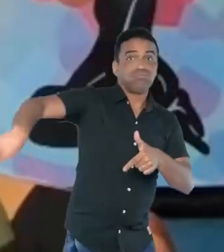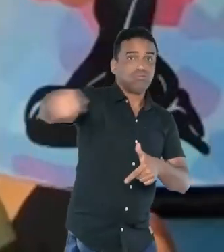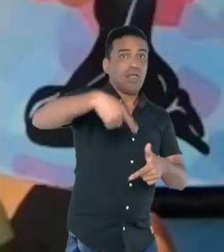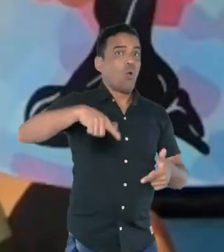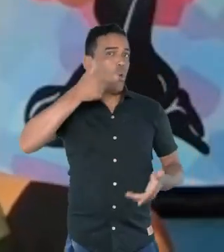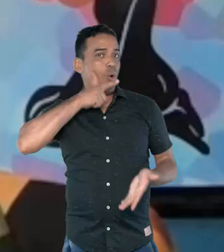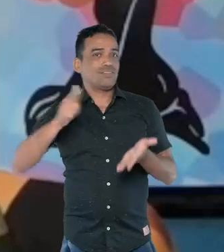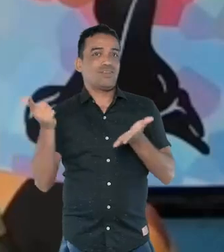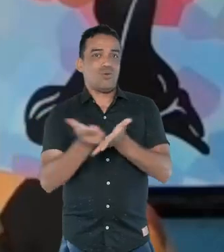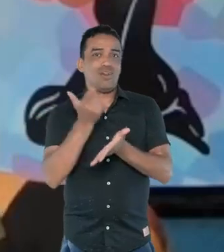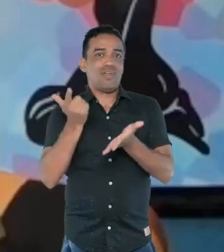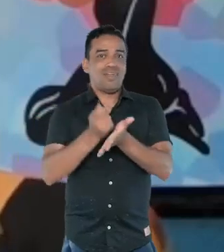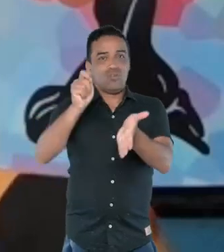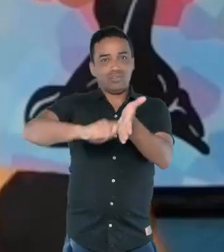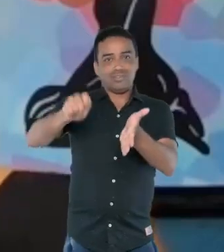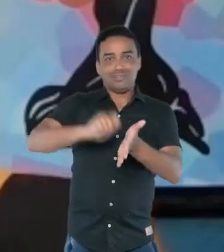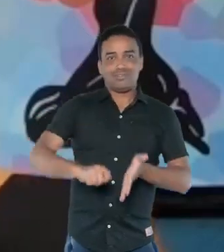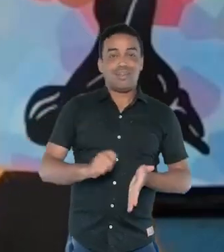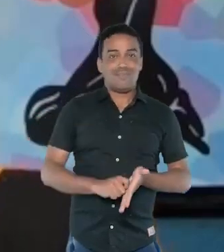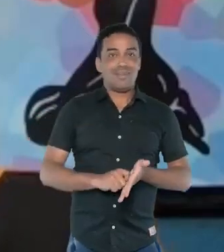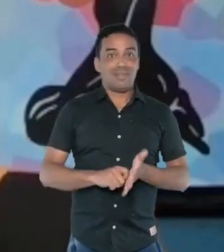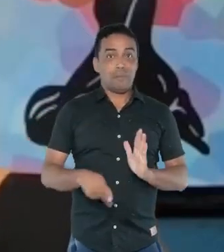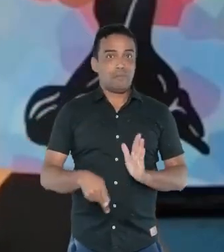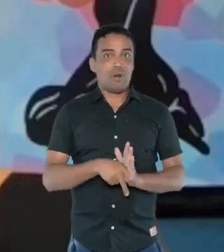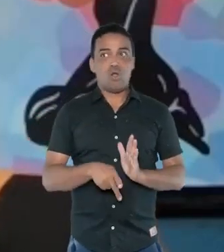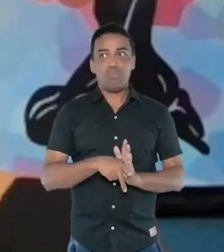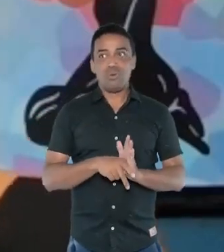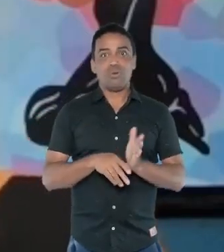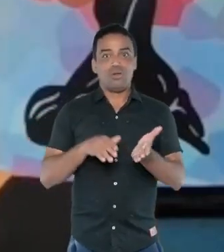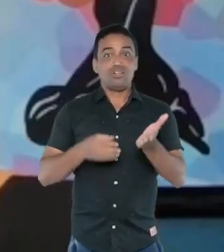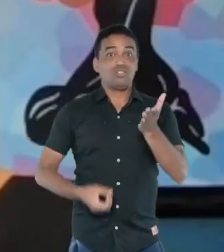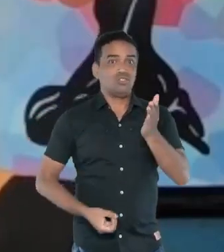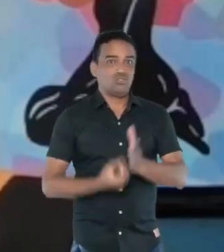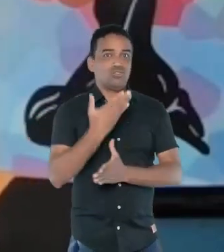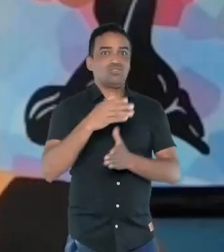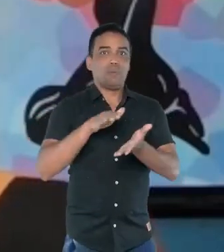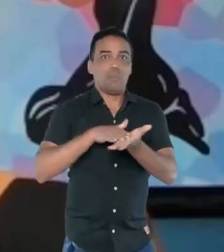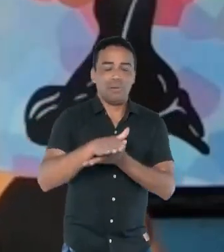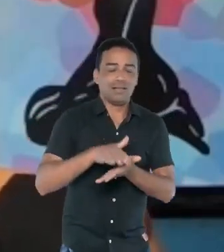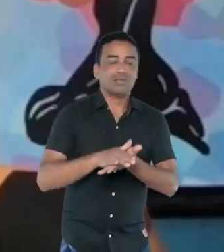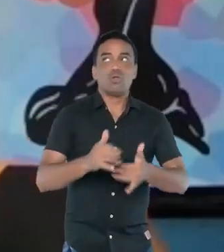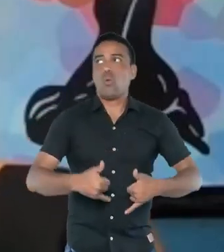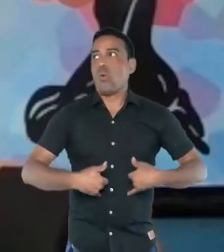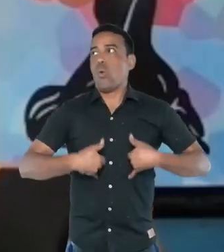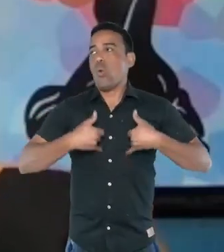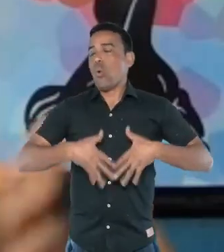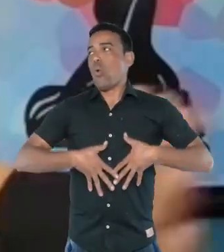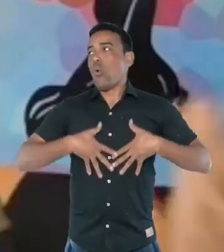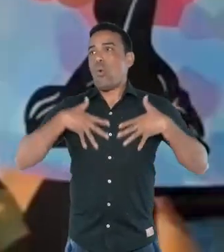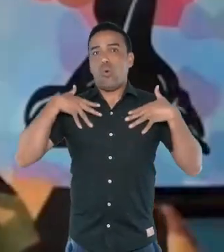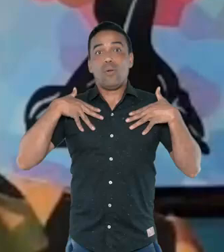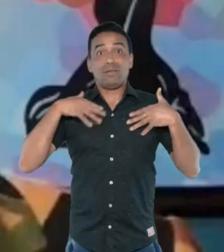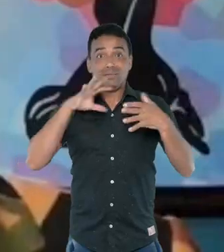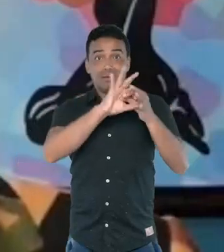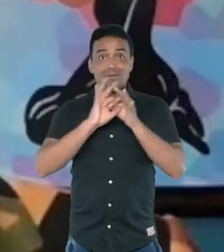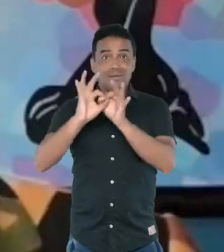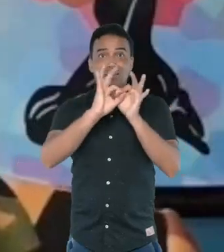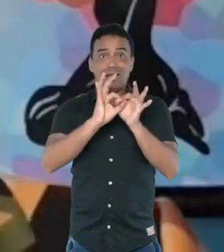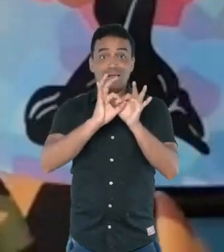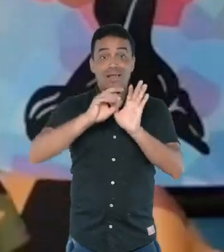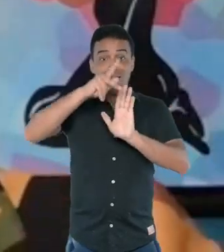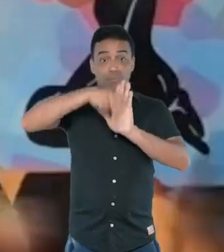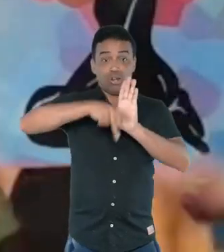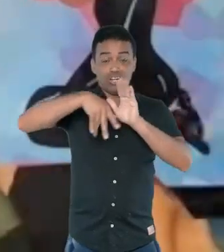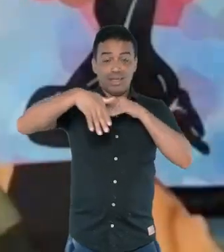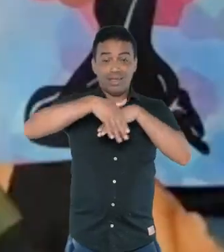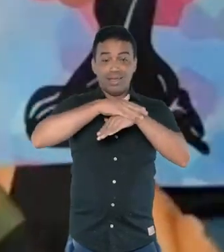um livro que é uma obra que está aí, que nasceu, que eu me orgulho muito. Mas ao me conectar com sempre um papo